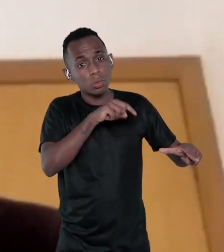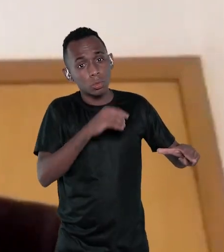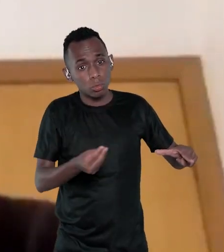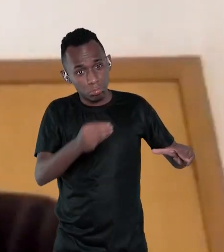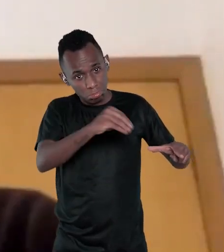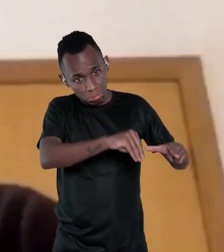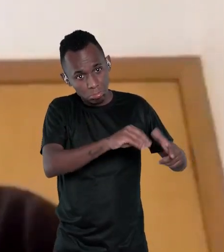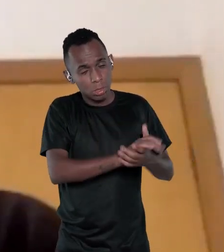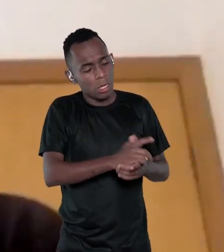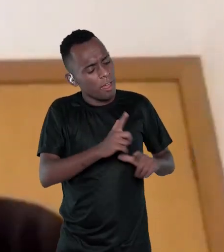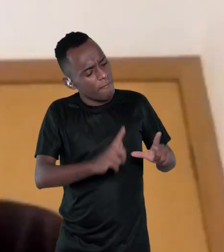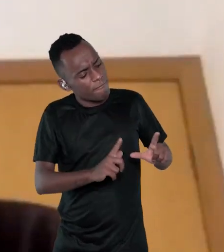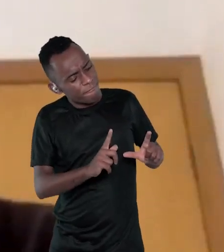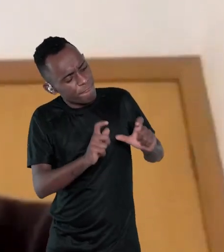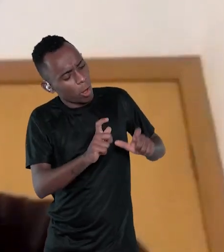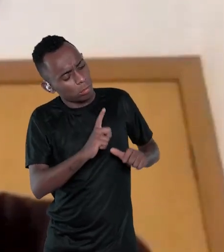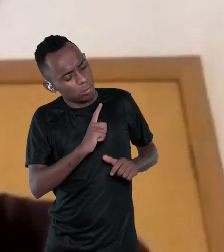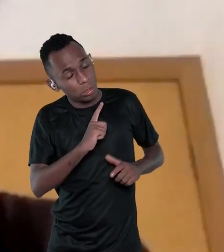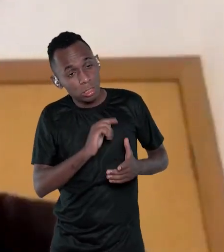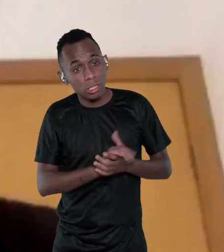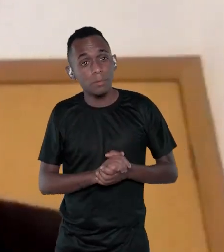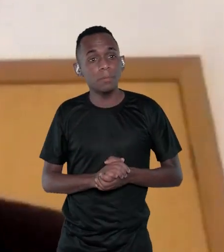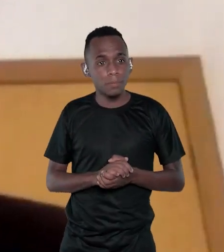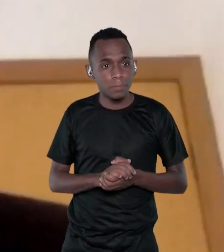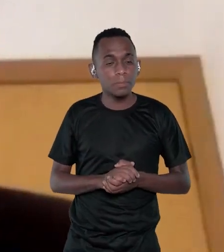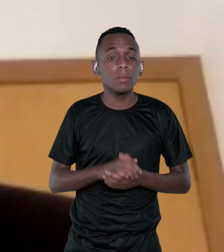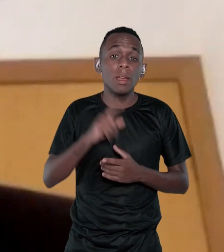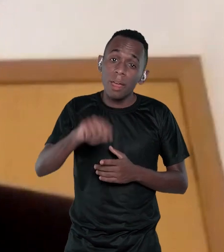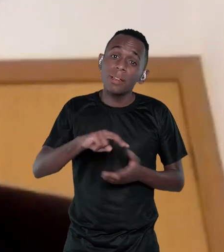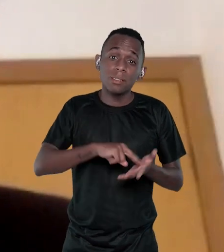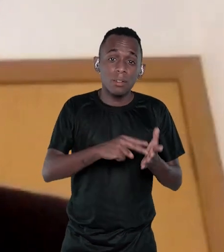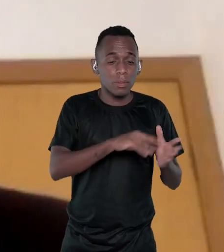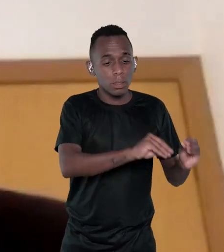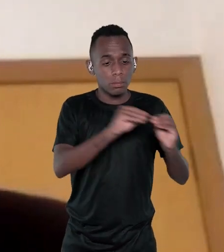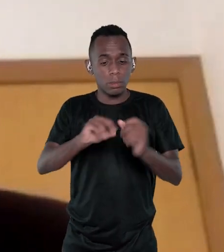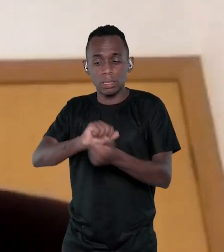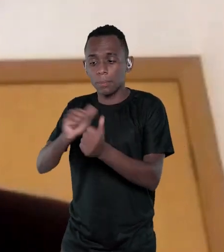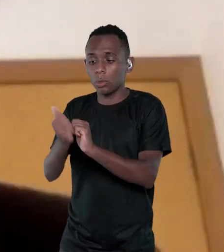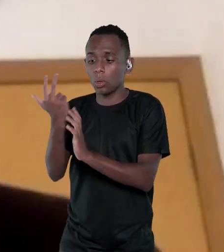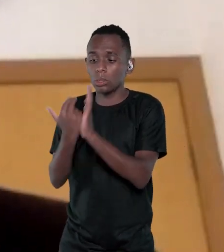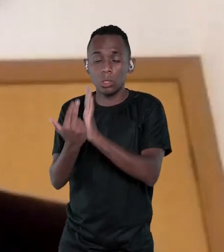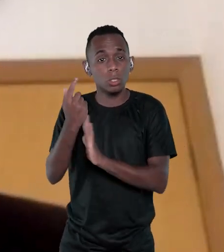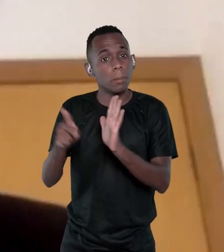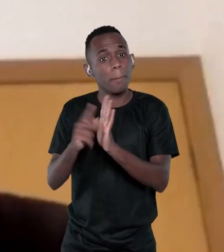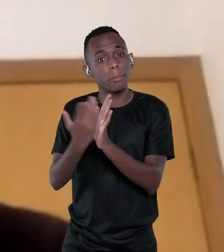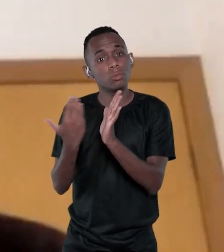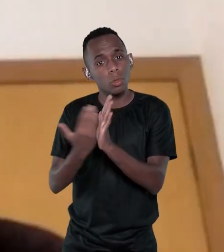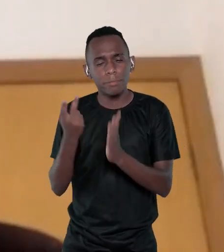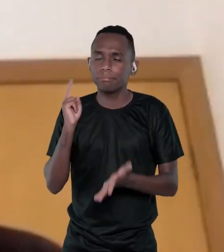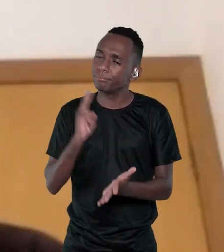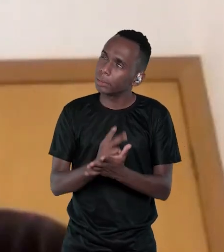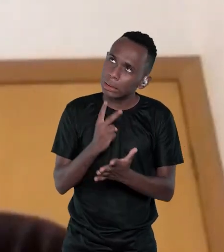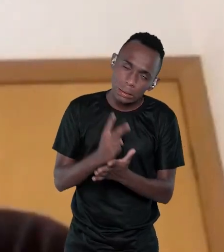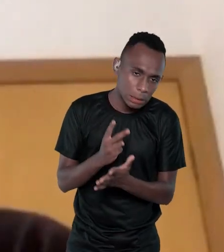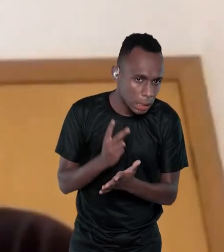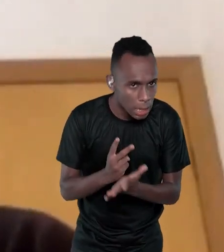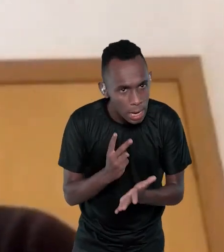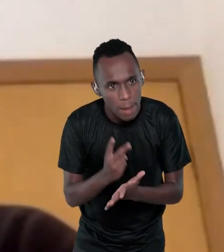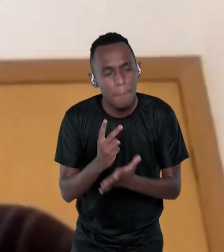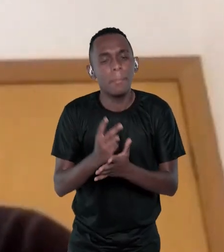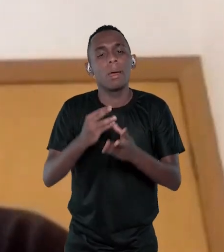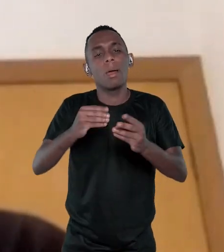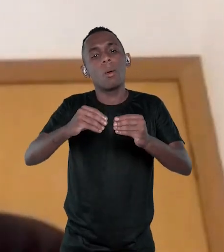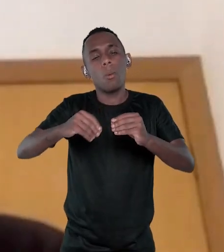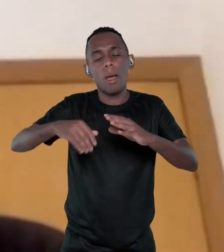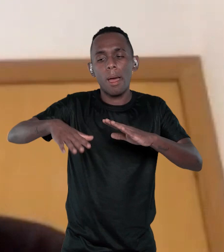esses objetos, colocava dentro da moldura e fotografava. E isso é a